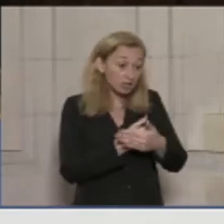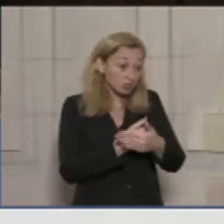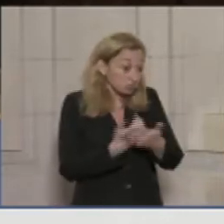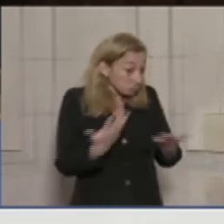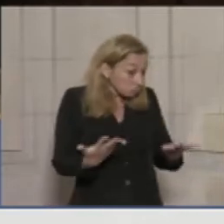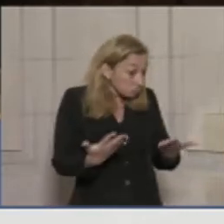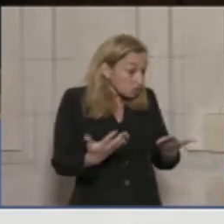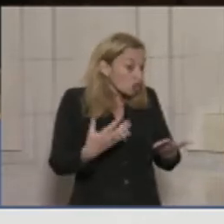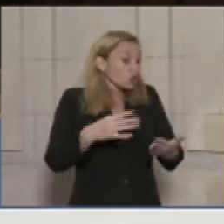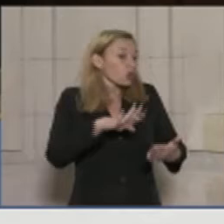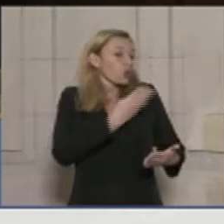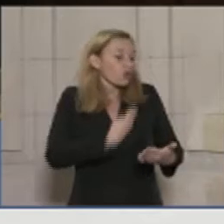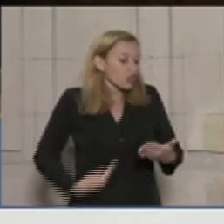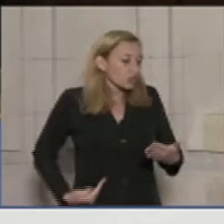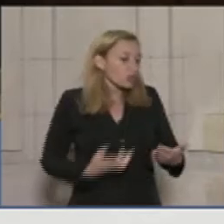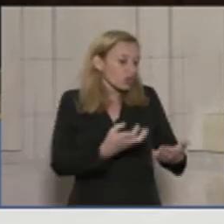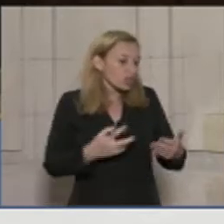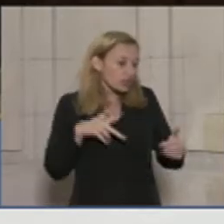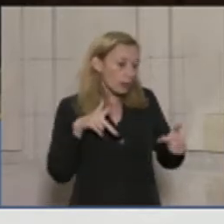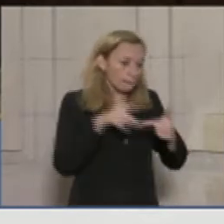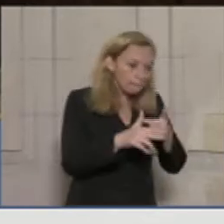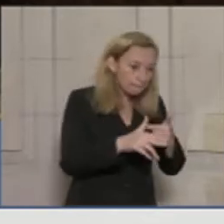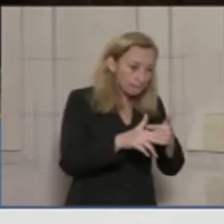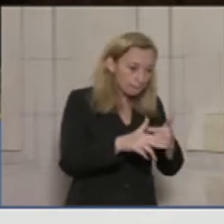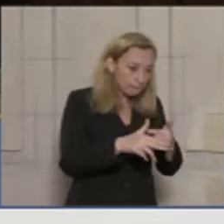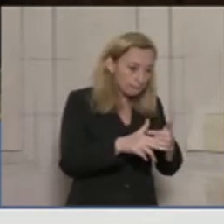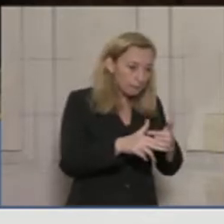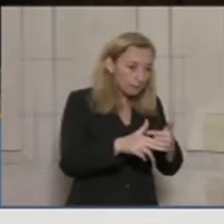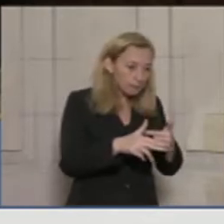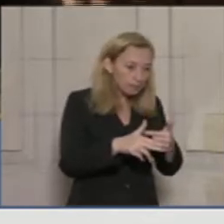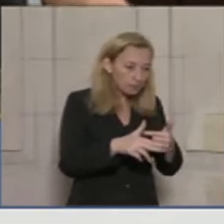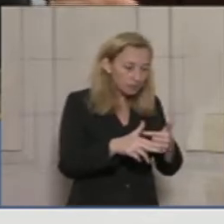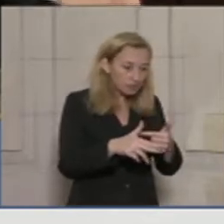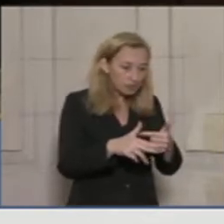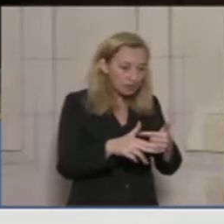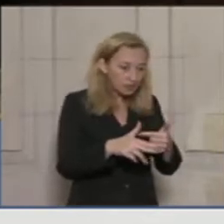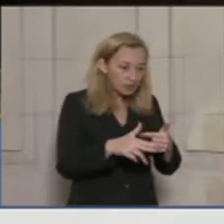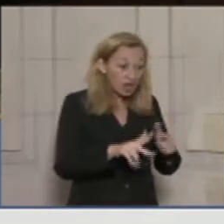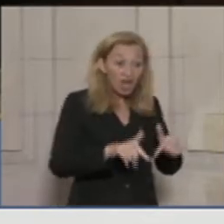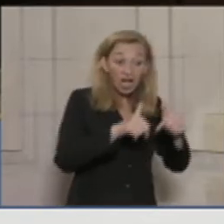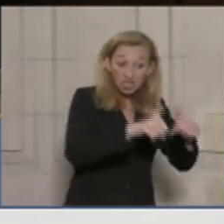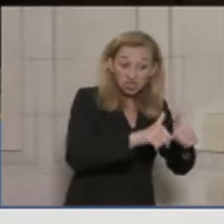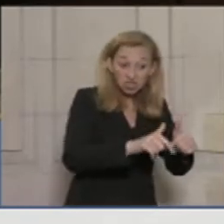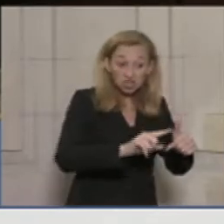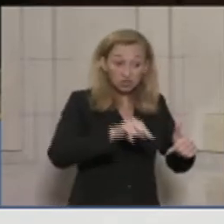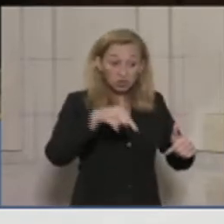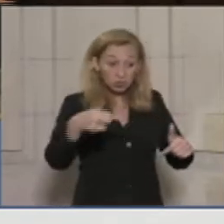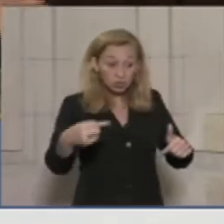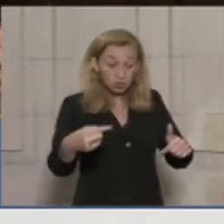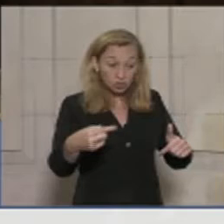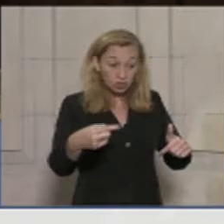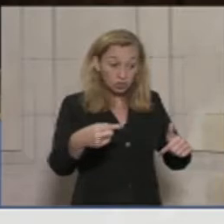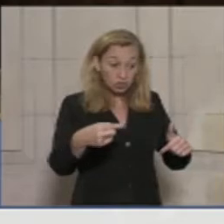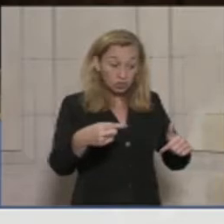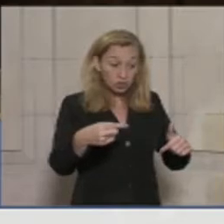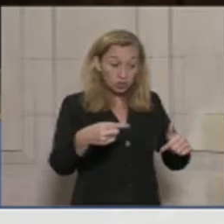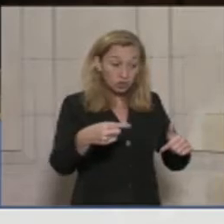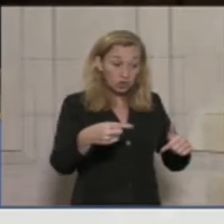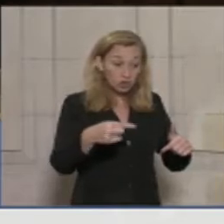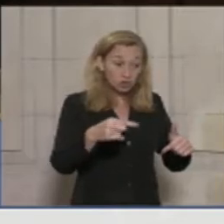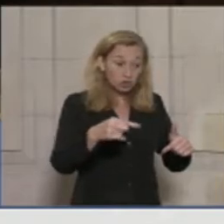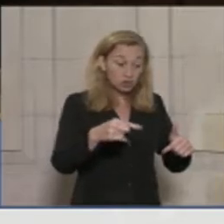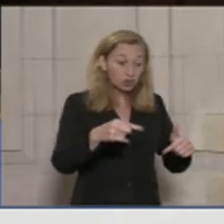se o governador quiser interferir, meter a mão, politizar a partir do Palácio Guanabara a escolha de reitores, o